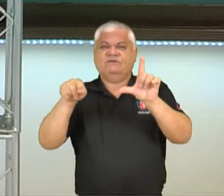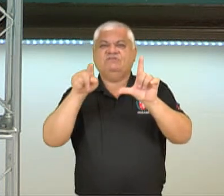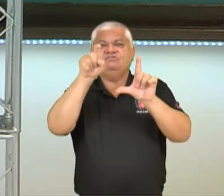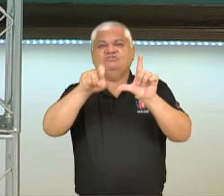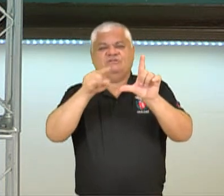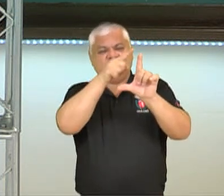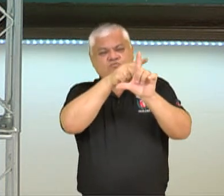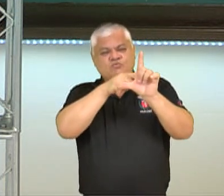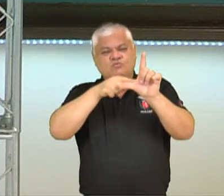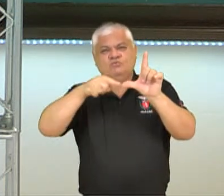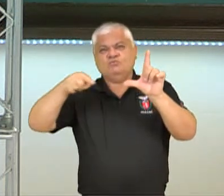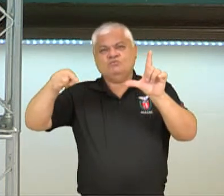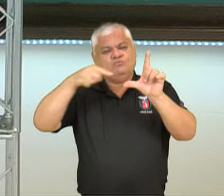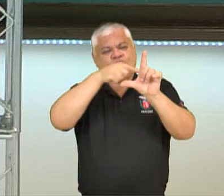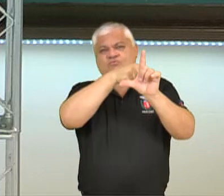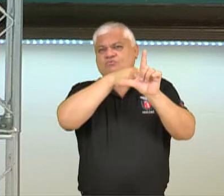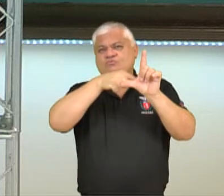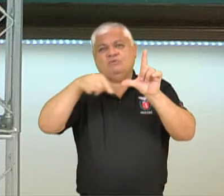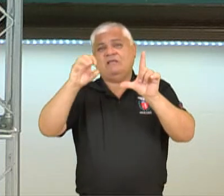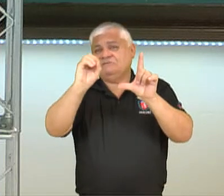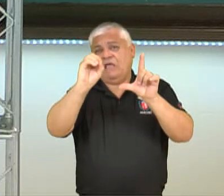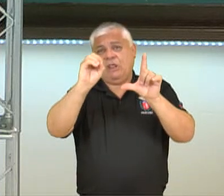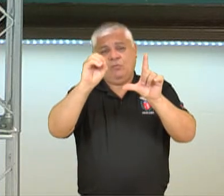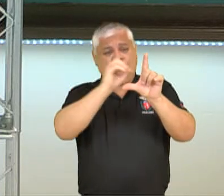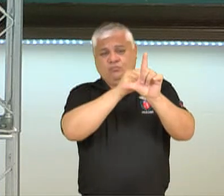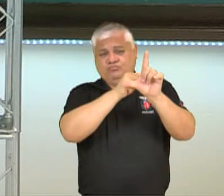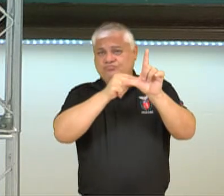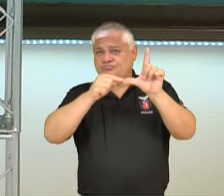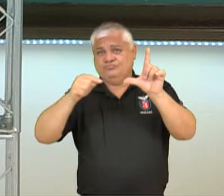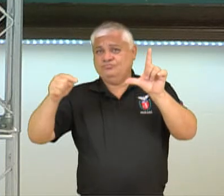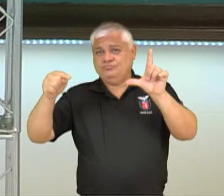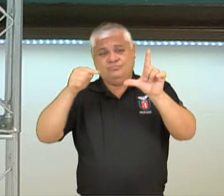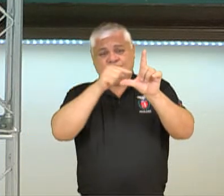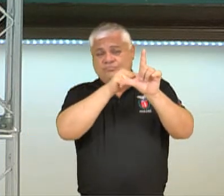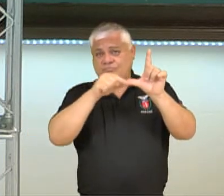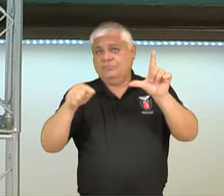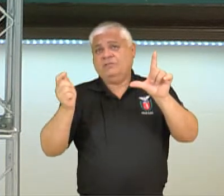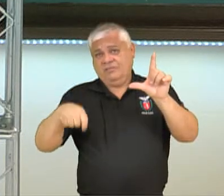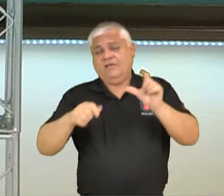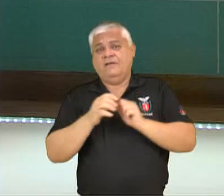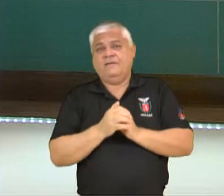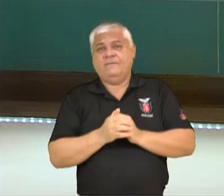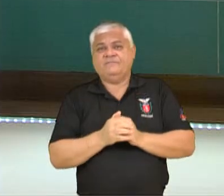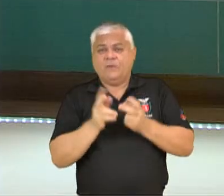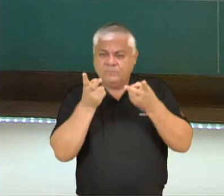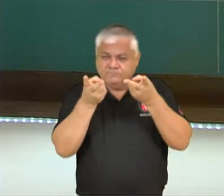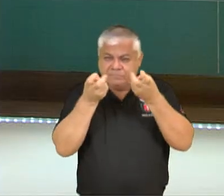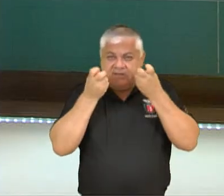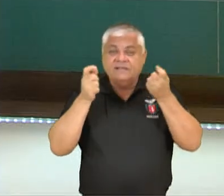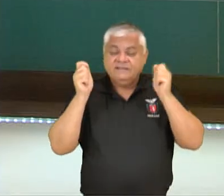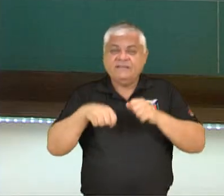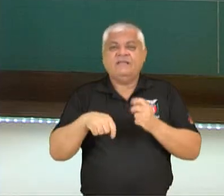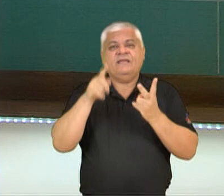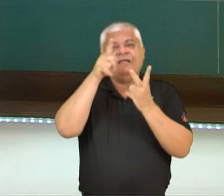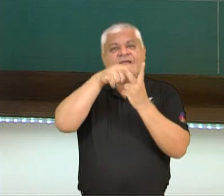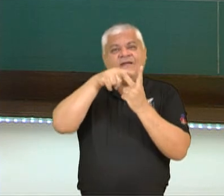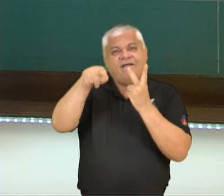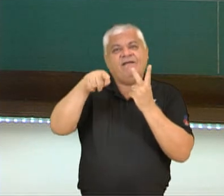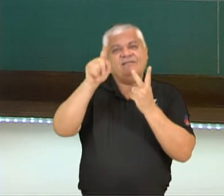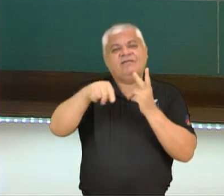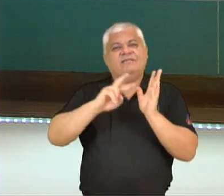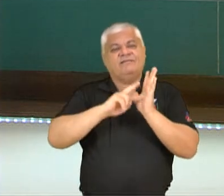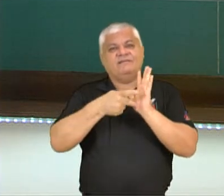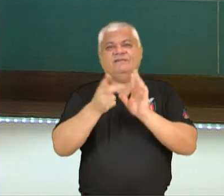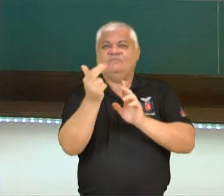Ela não vai nem subir nem descer. Olha que interessante, significa que eu consigo observar as raízes a partir da